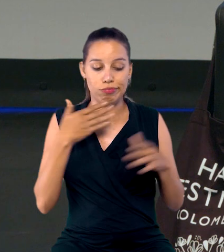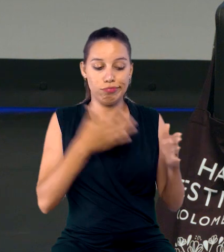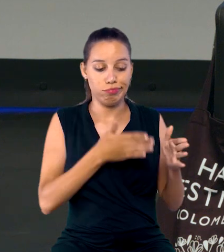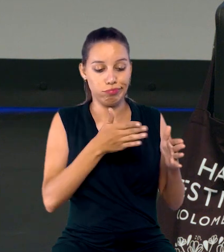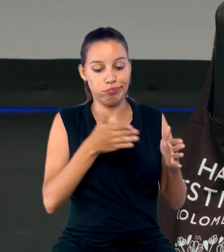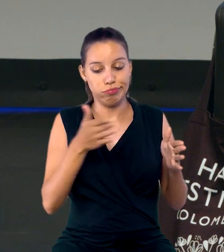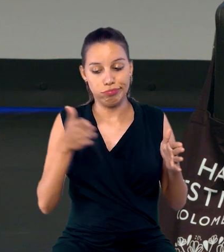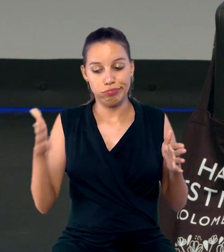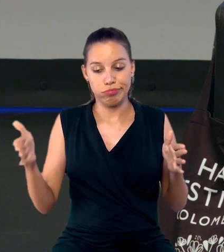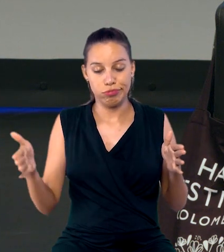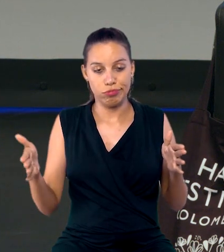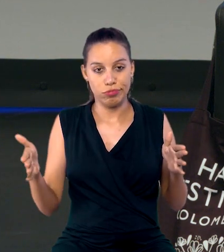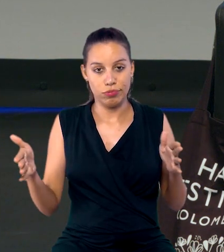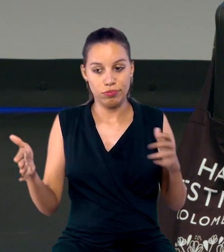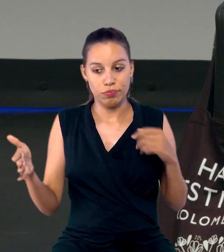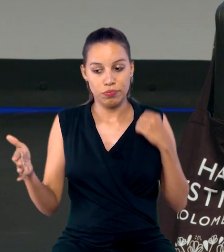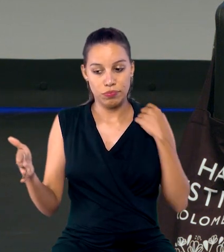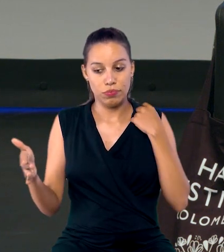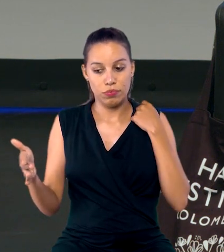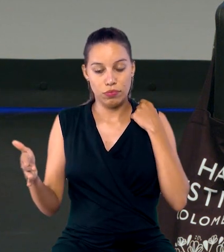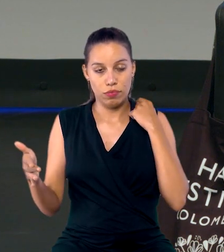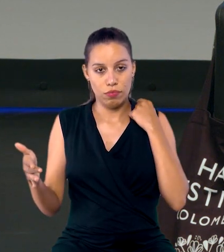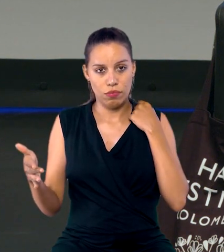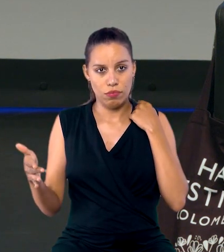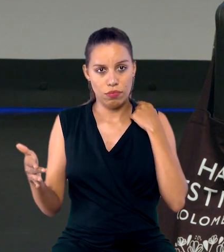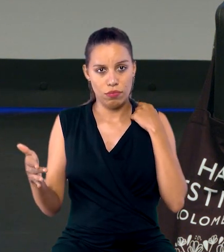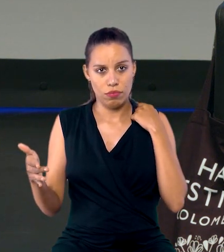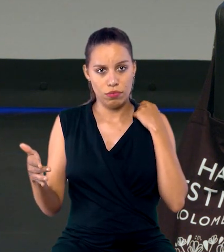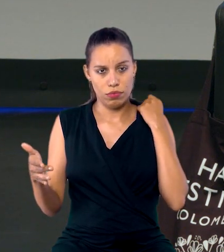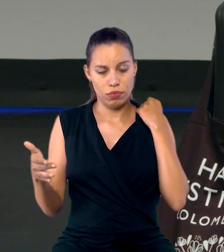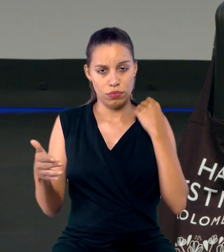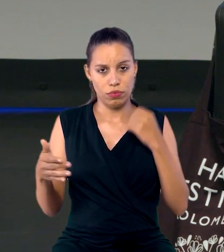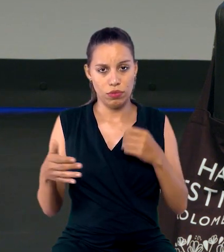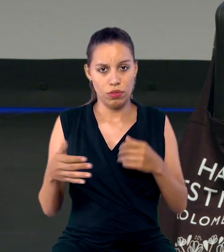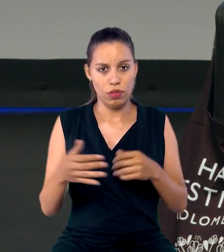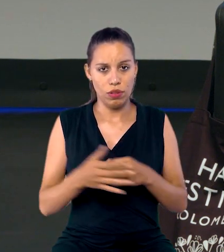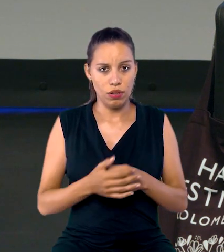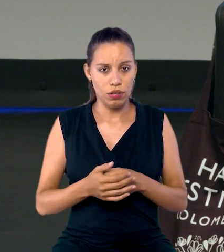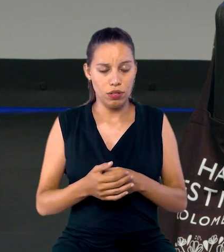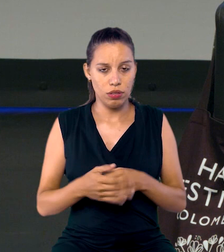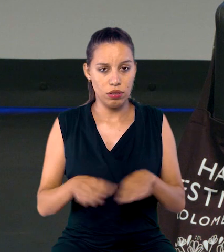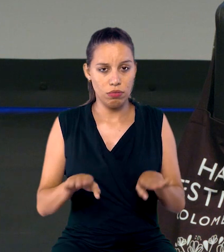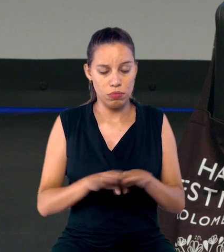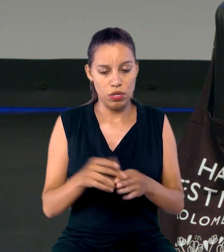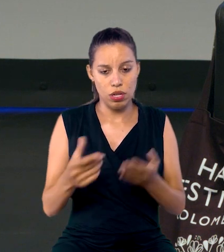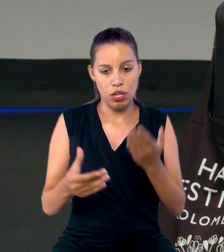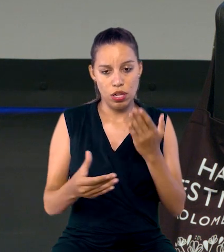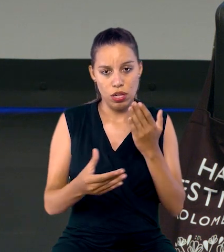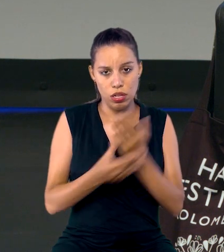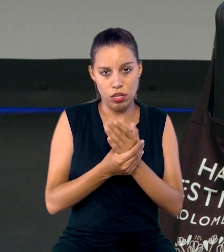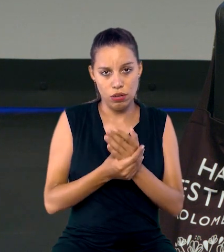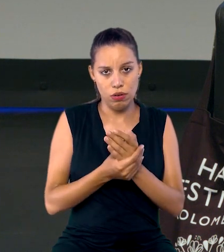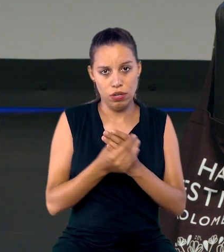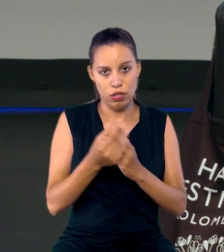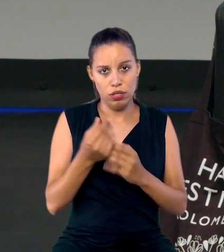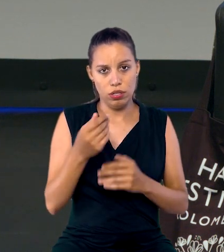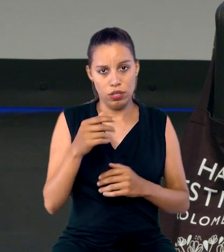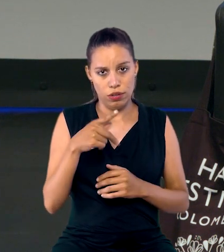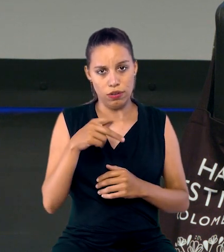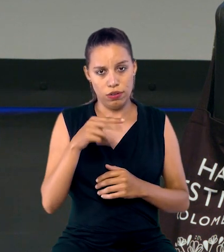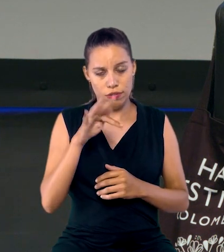vou passeando ali por alguns livros e, além do livro da Parenta